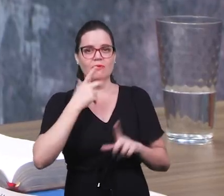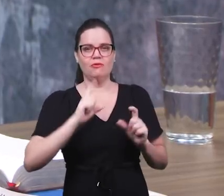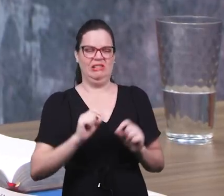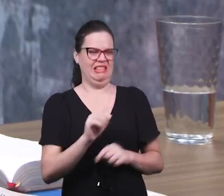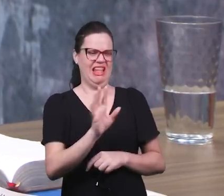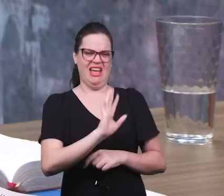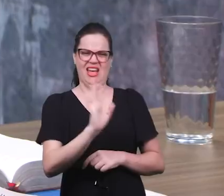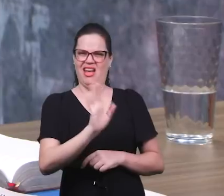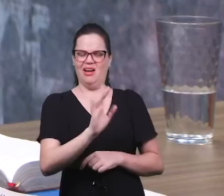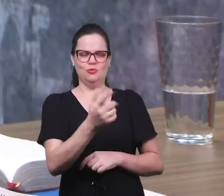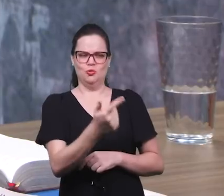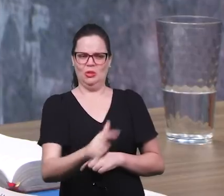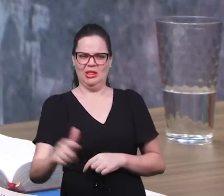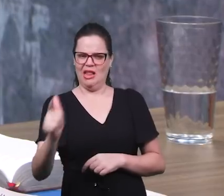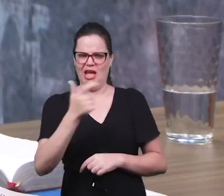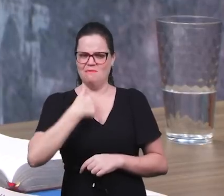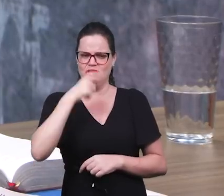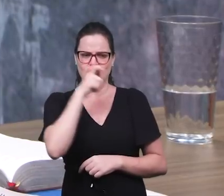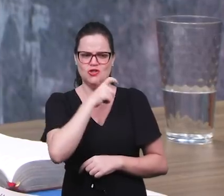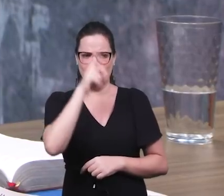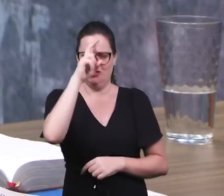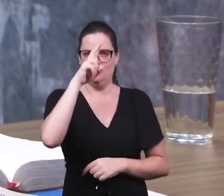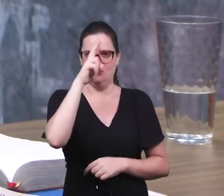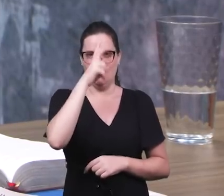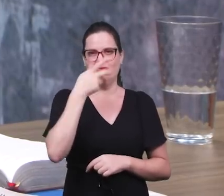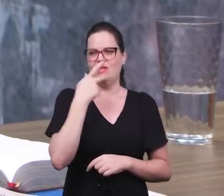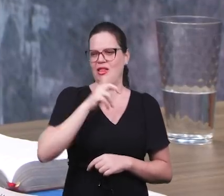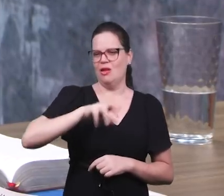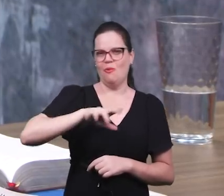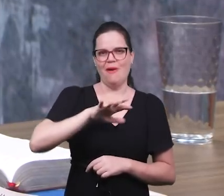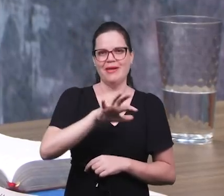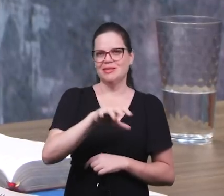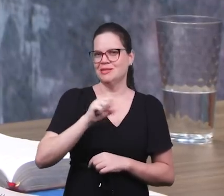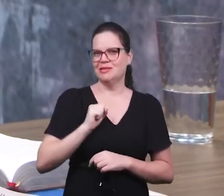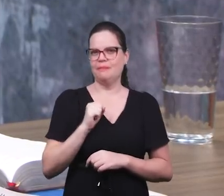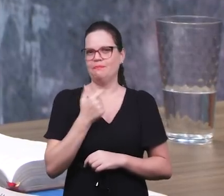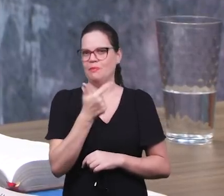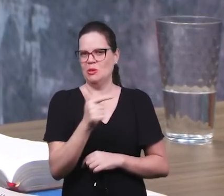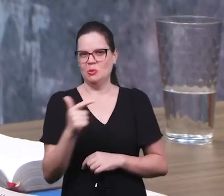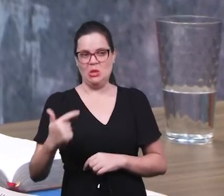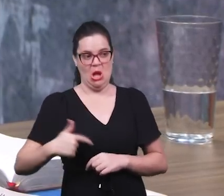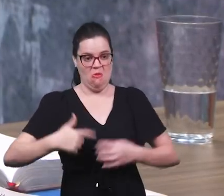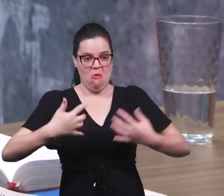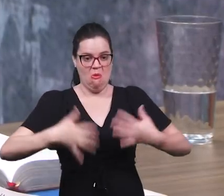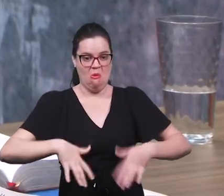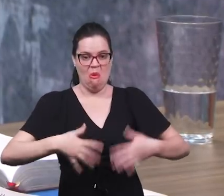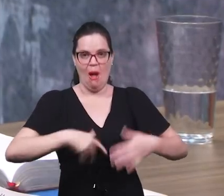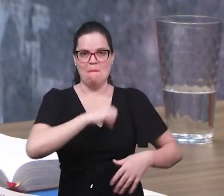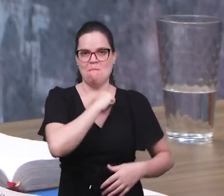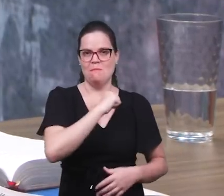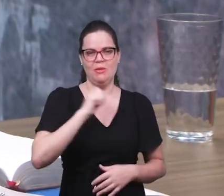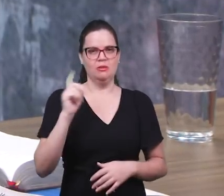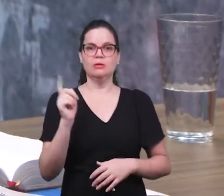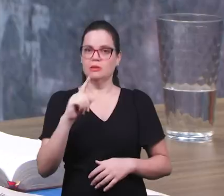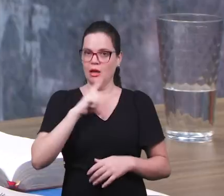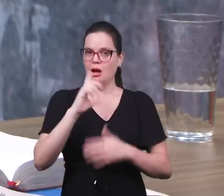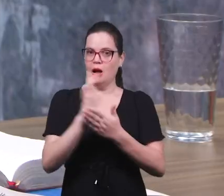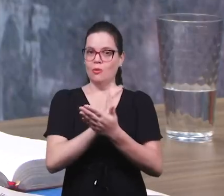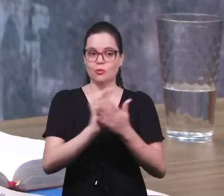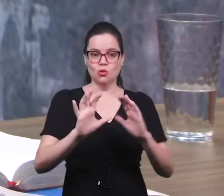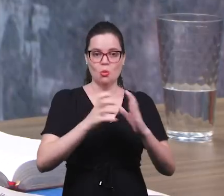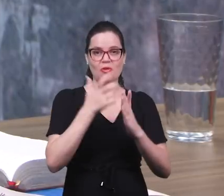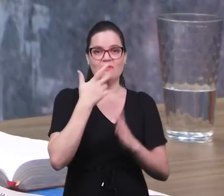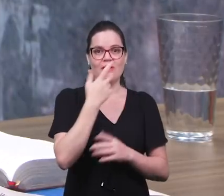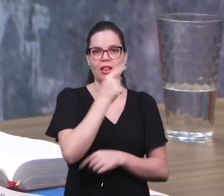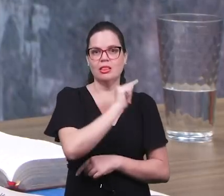Isso existe também na internet, de dizer que não foi isso, de dizer que não teve as dimensões. E eu gostaria de ler aqui um texto, né,